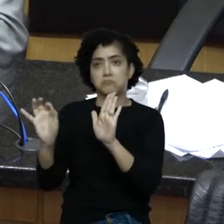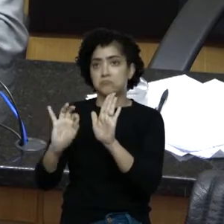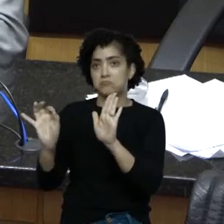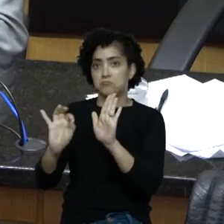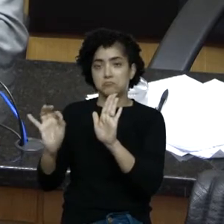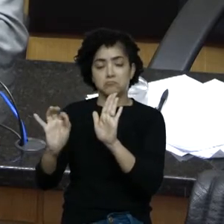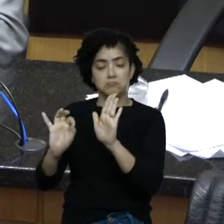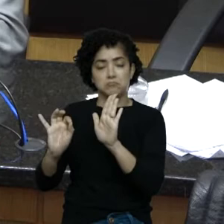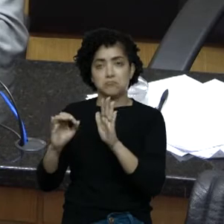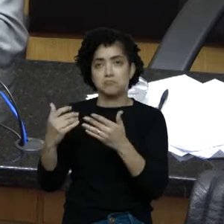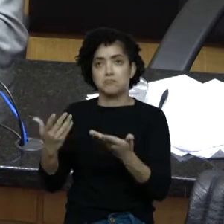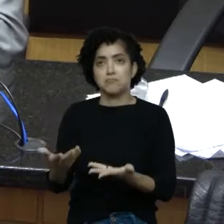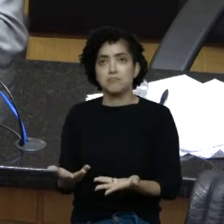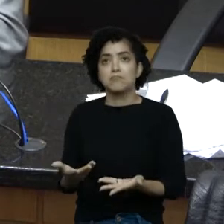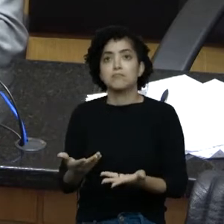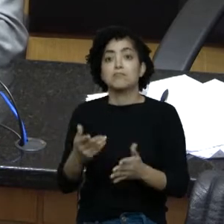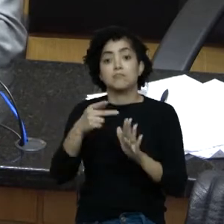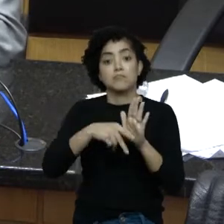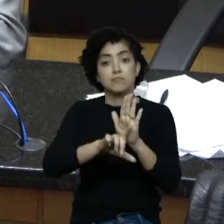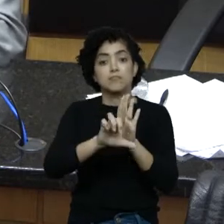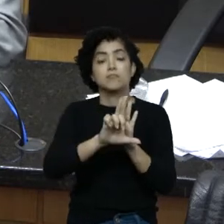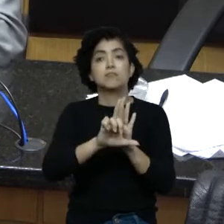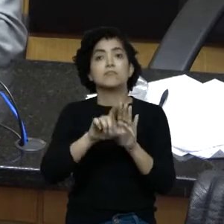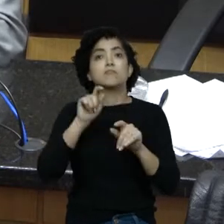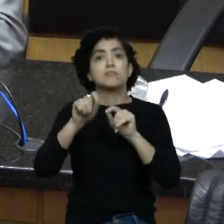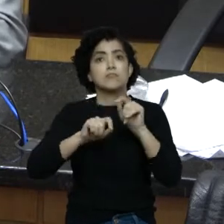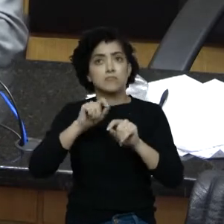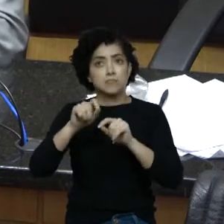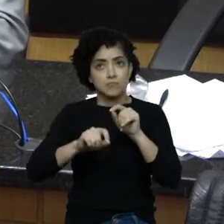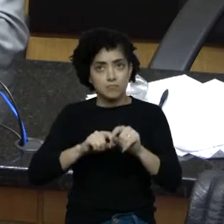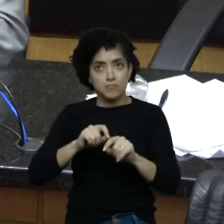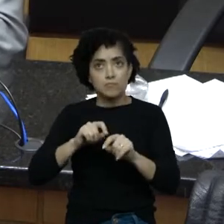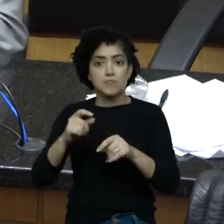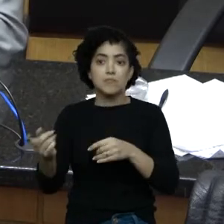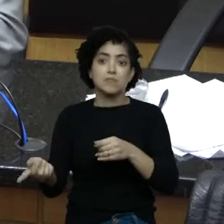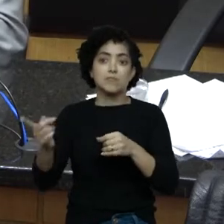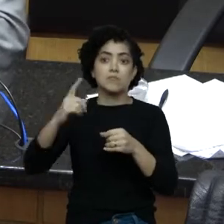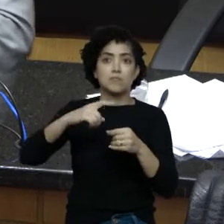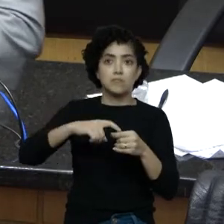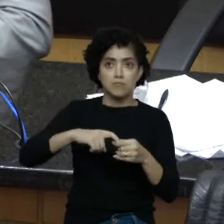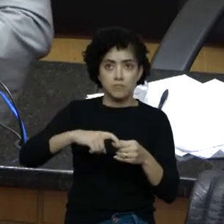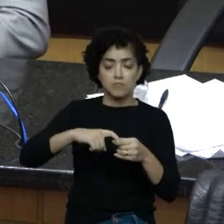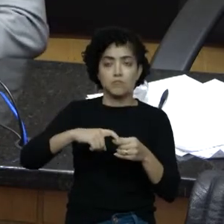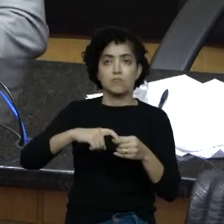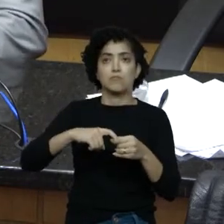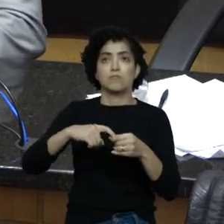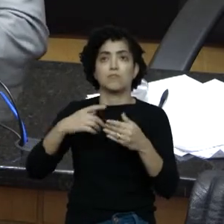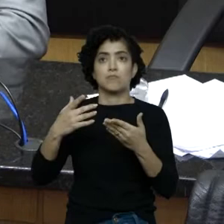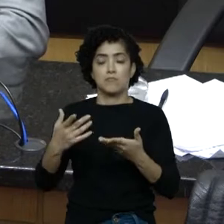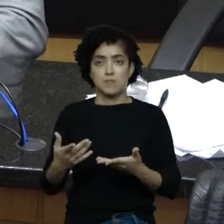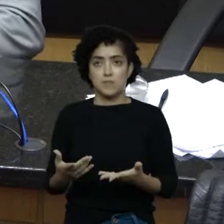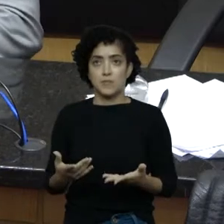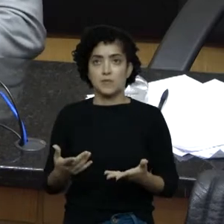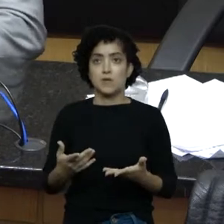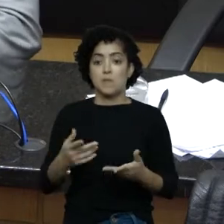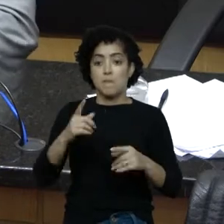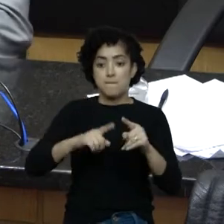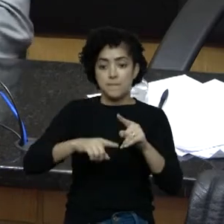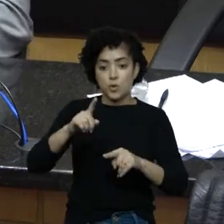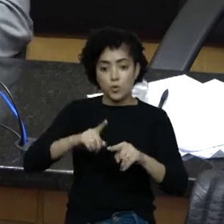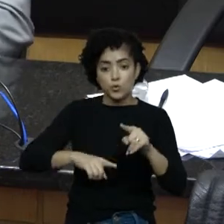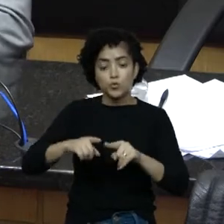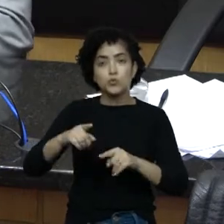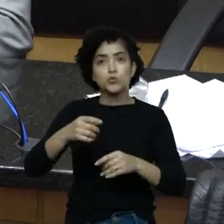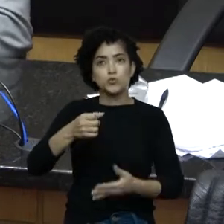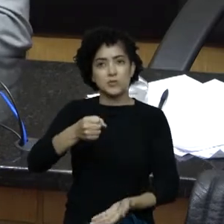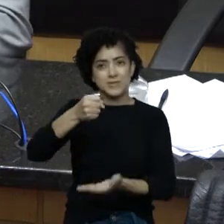cadeia produtiva e projeto de lei trata de restituir os produtos da cesta